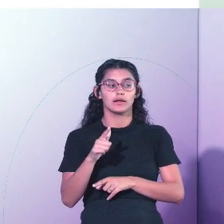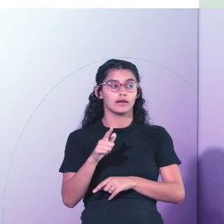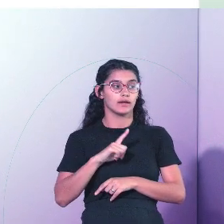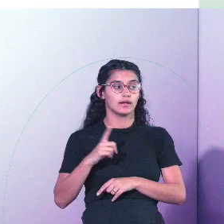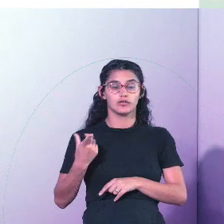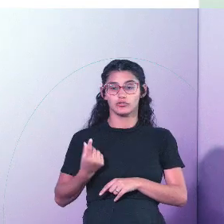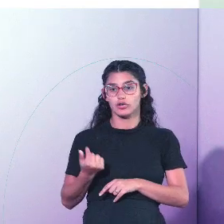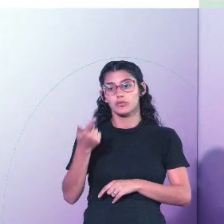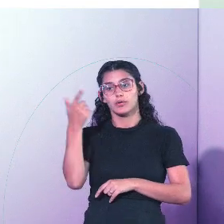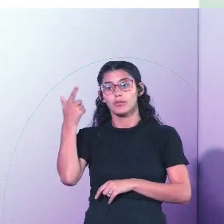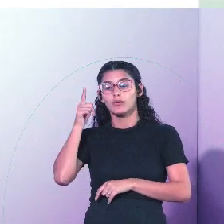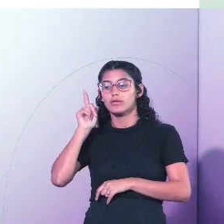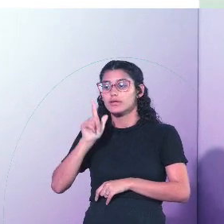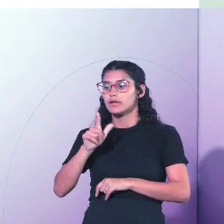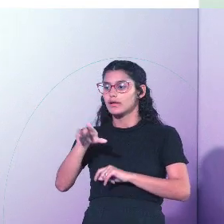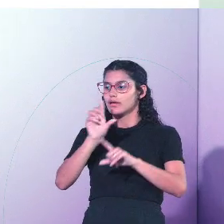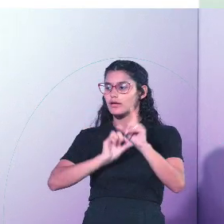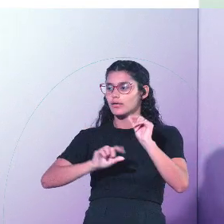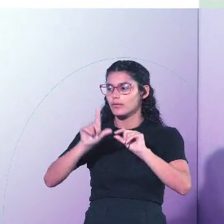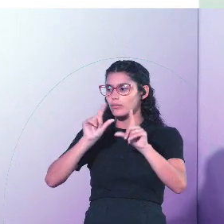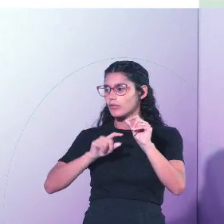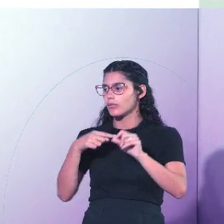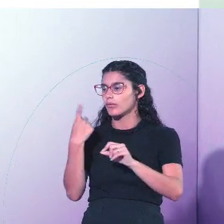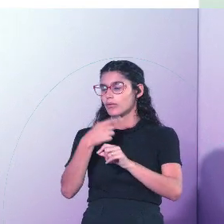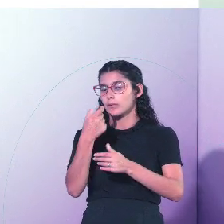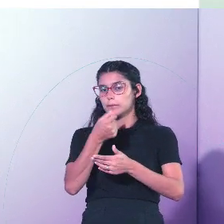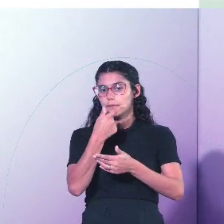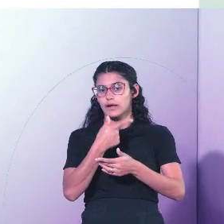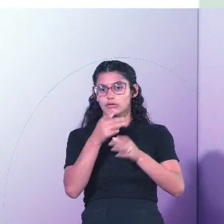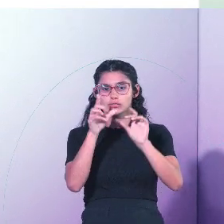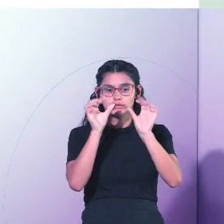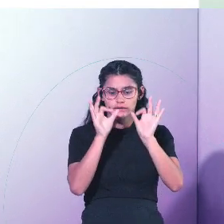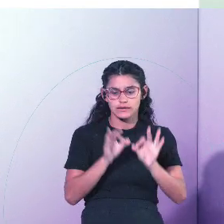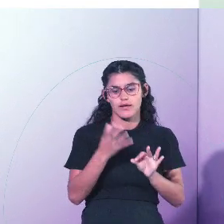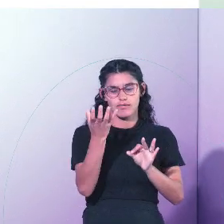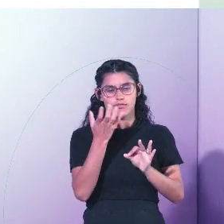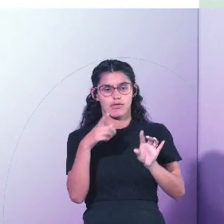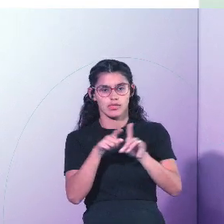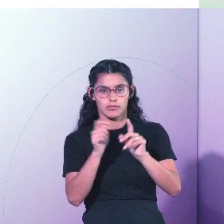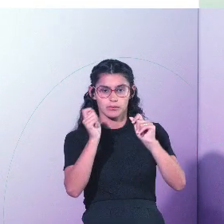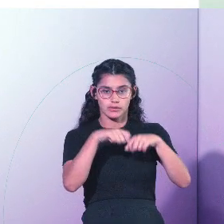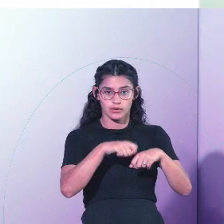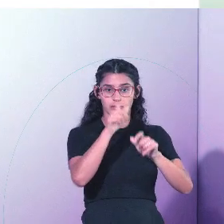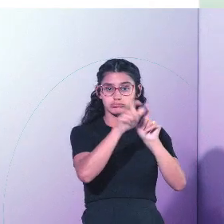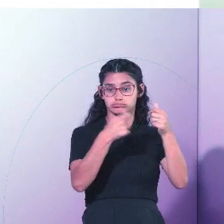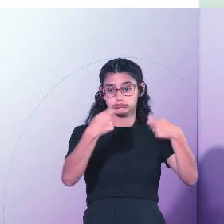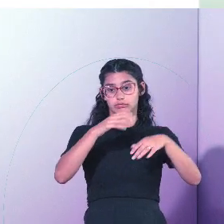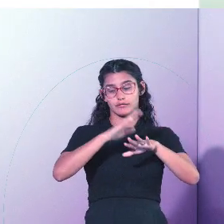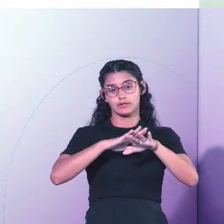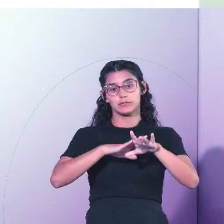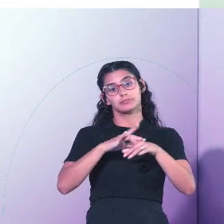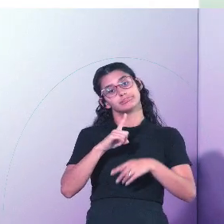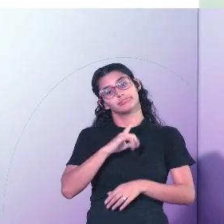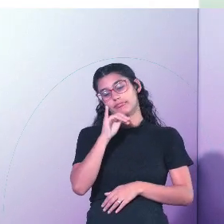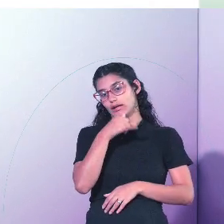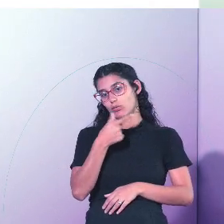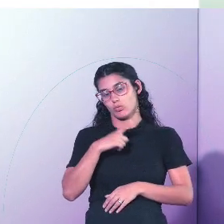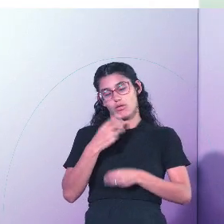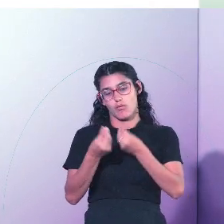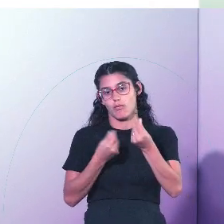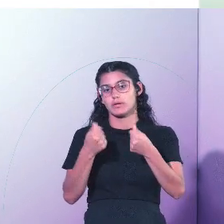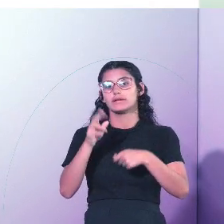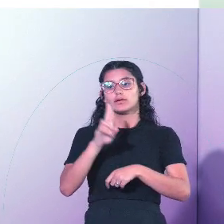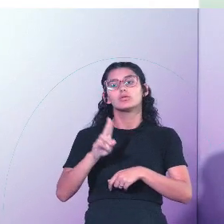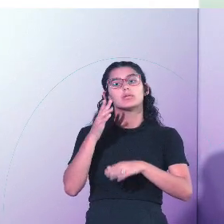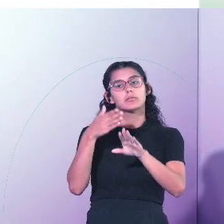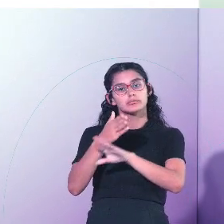dinheiro para poder escolher o medicamento que você quer, do jeito que você quer, para o paciente que quiser, mas não dá. A gente tem que usar a ATS para